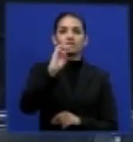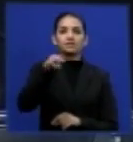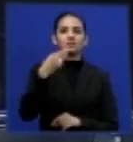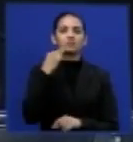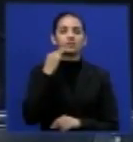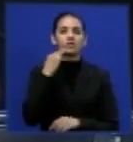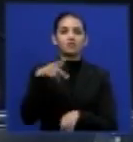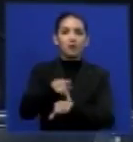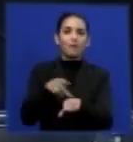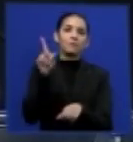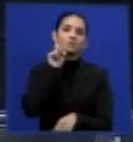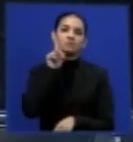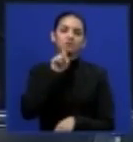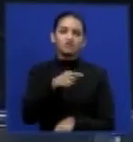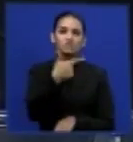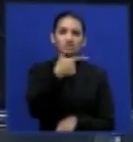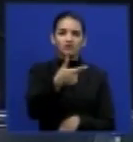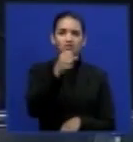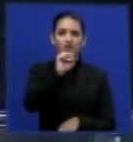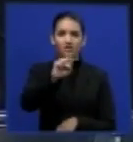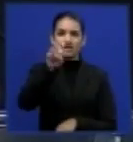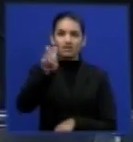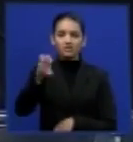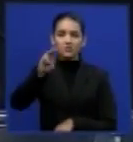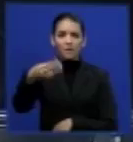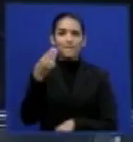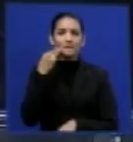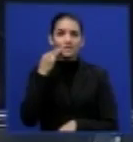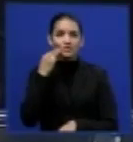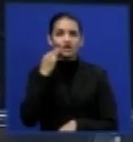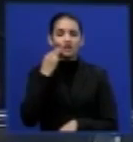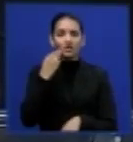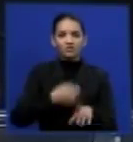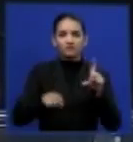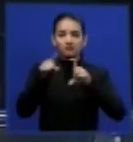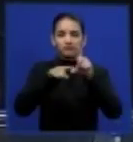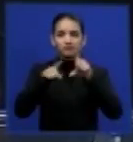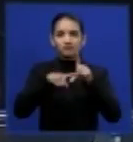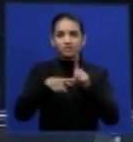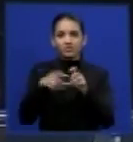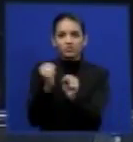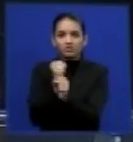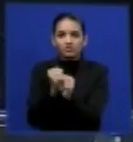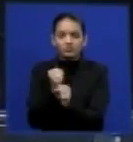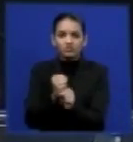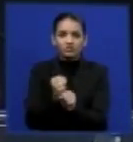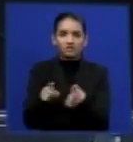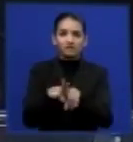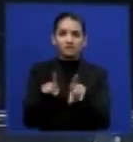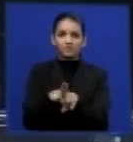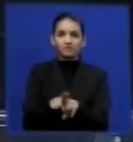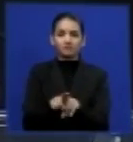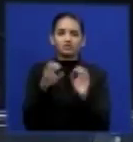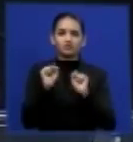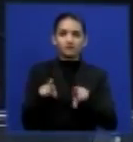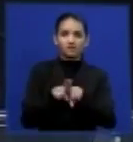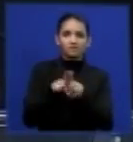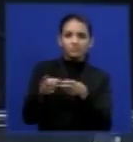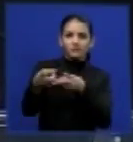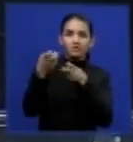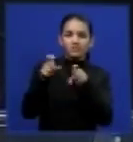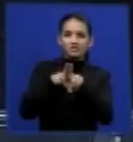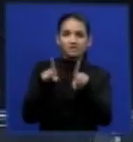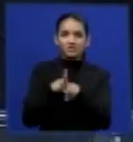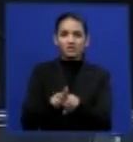dispostos 285 milhões de pneus por ano podemos deduzir facilmente que a importação de pneus usados e